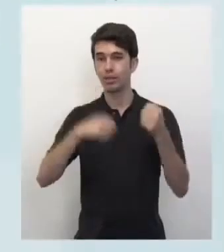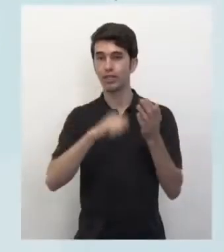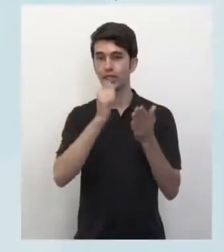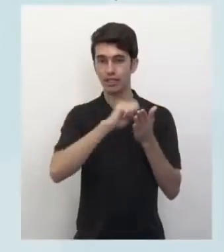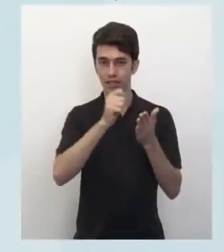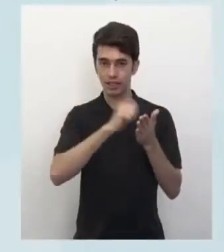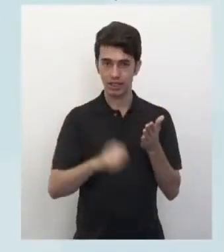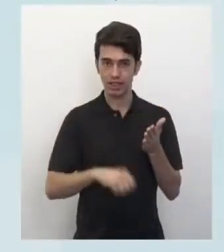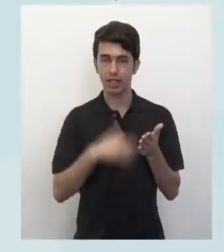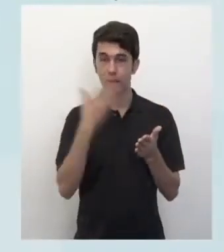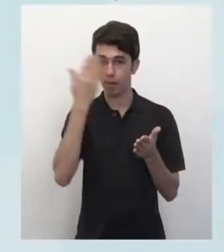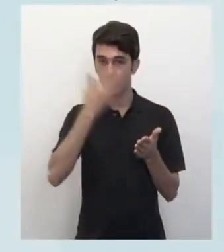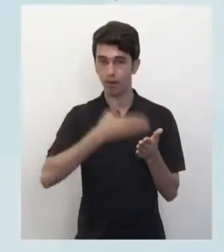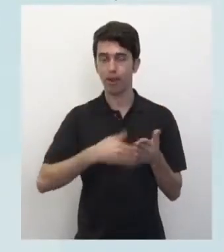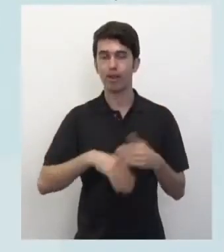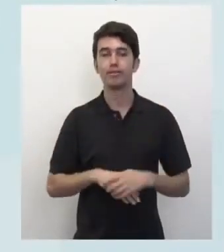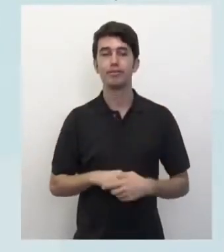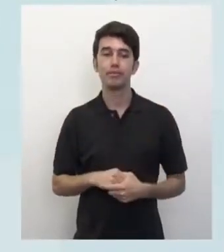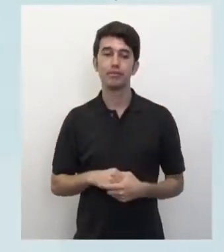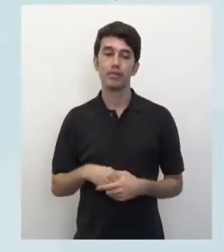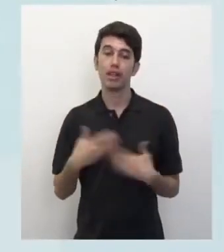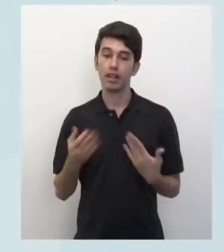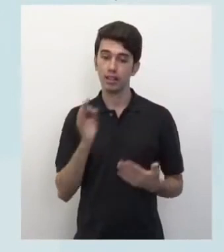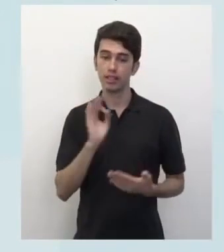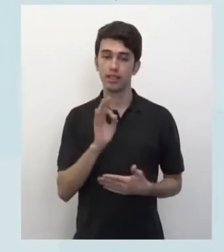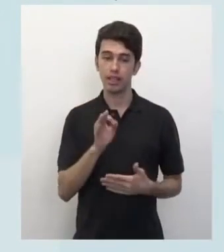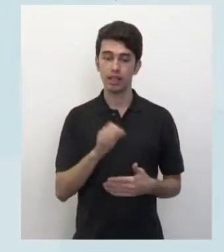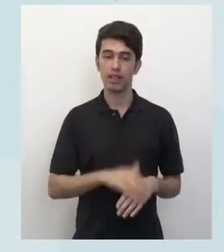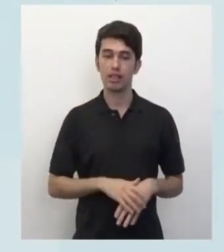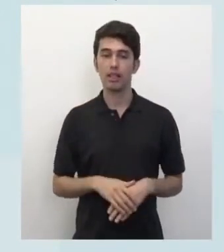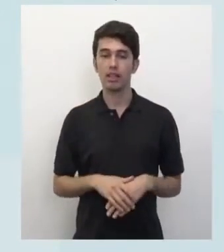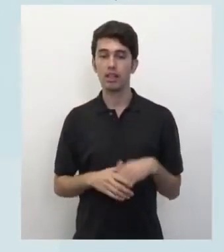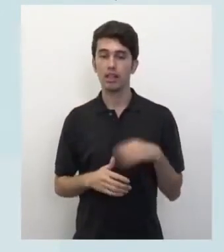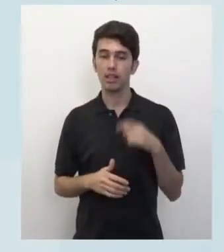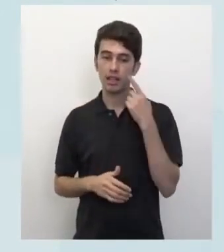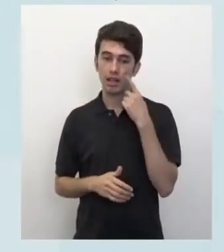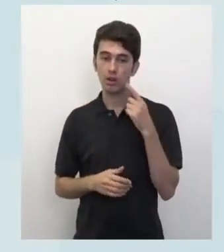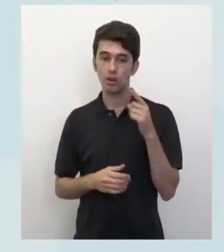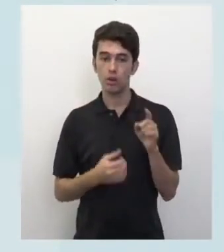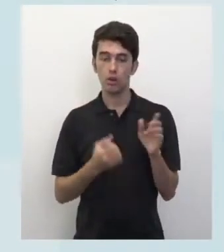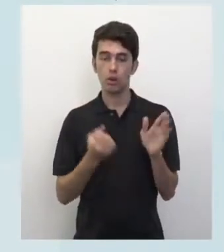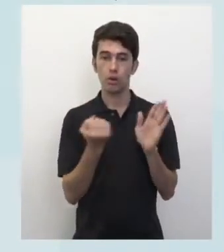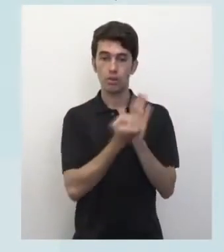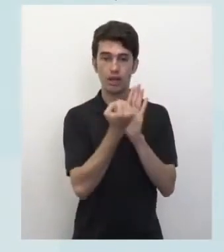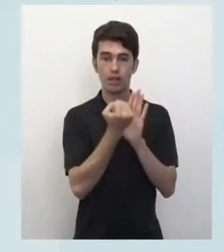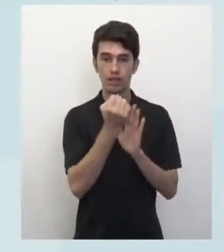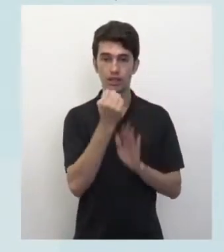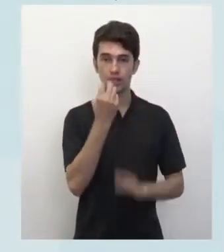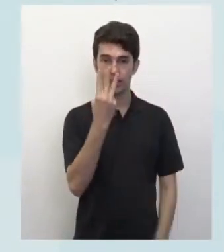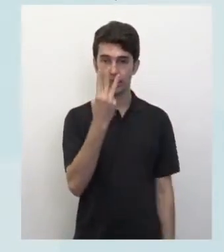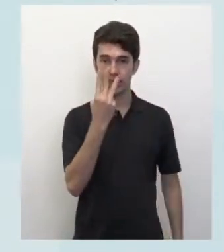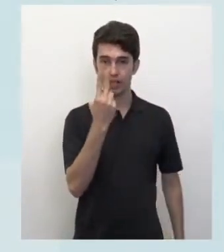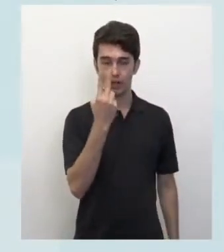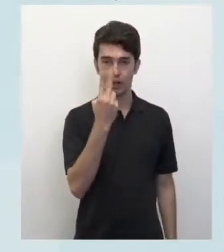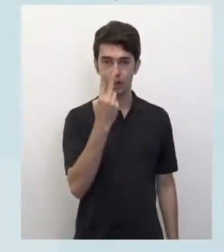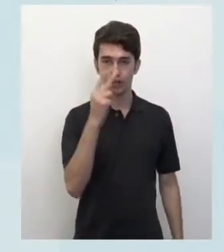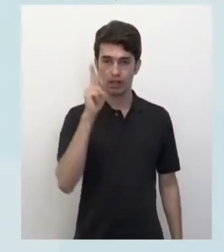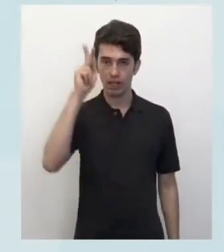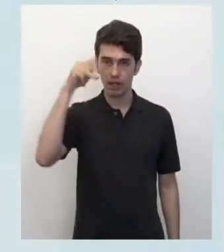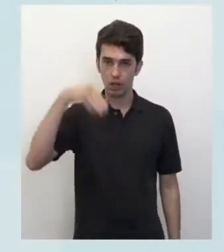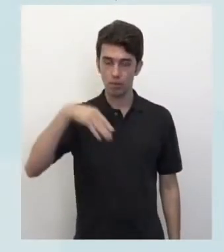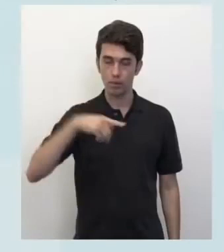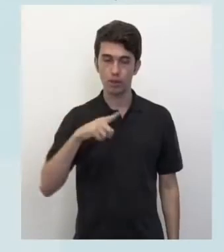a resposta, Tony. Então, o que acontece? É isso aí mesmo, o pessoal percebeu bem. No marco 32 quilômetros, o que que acontece?